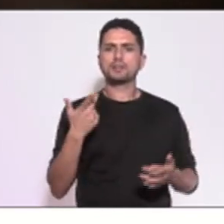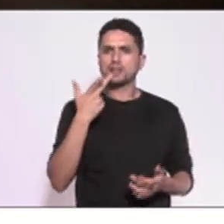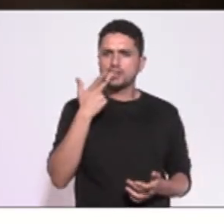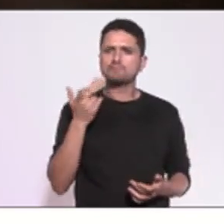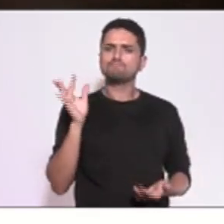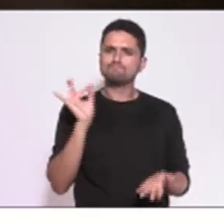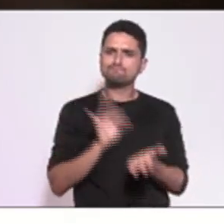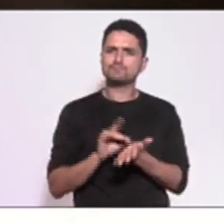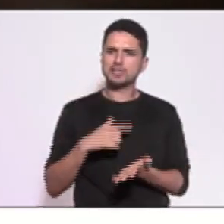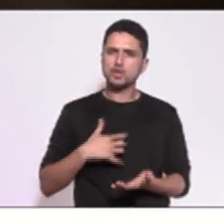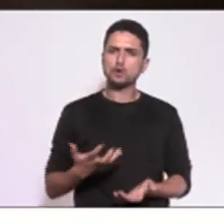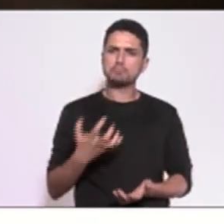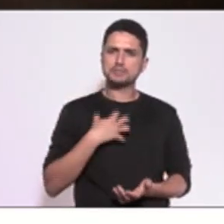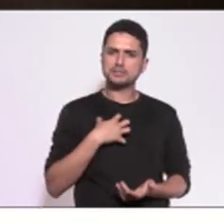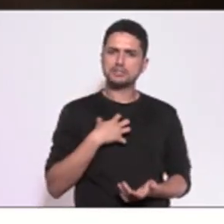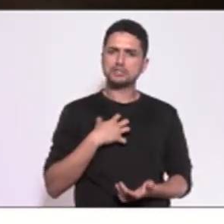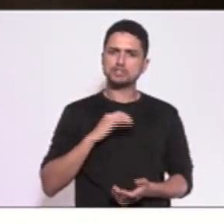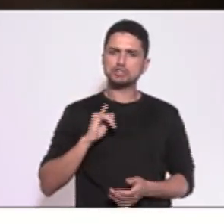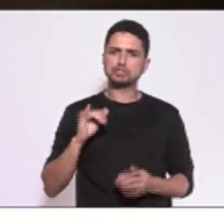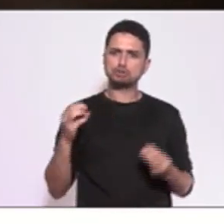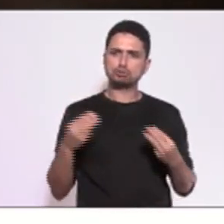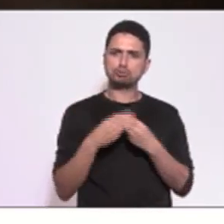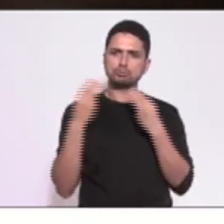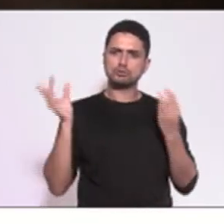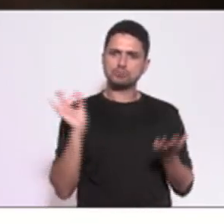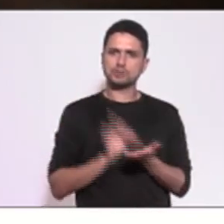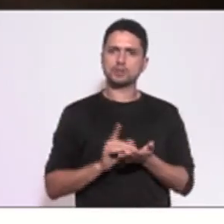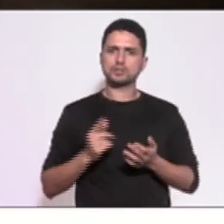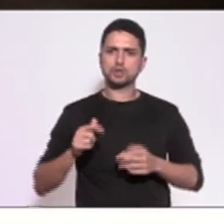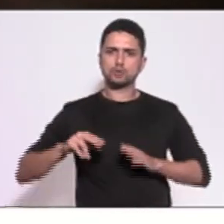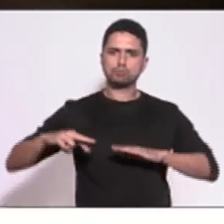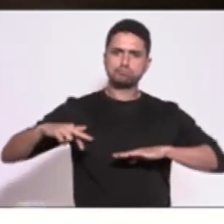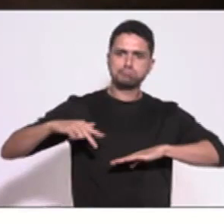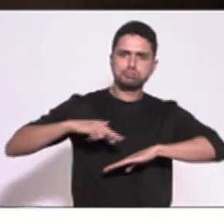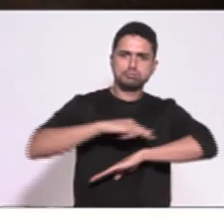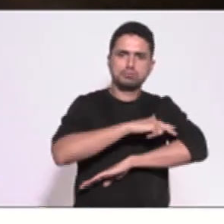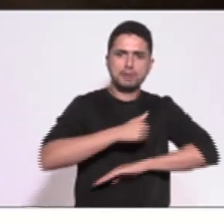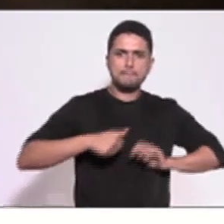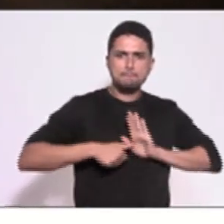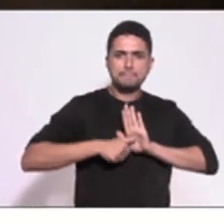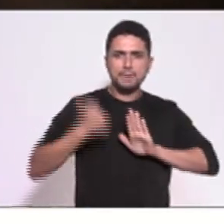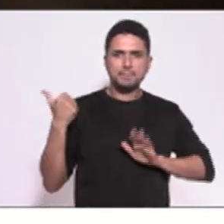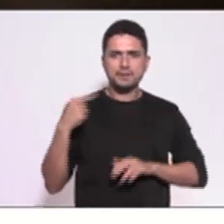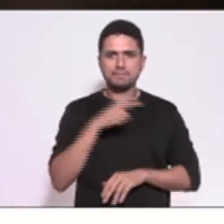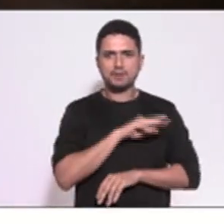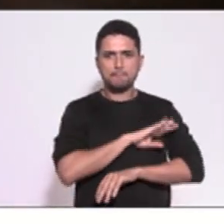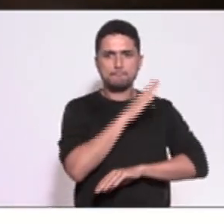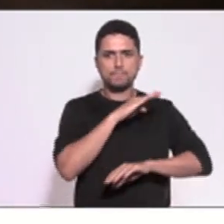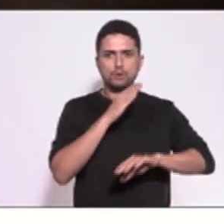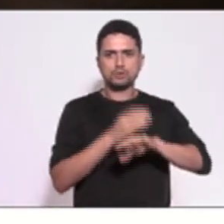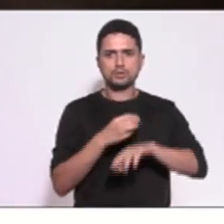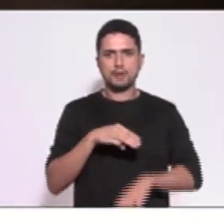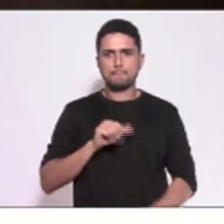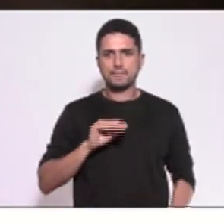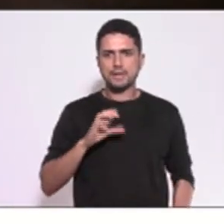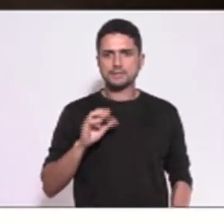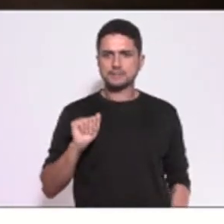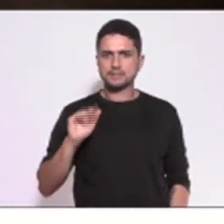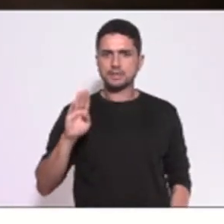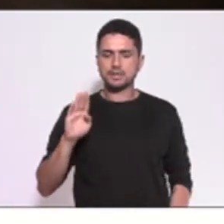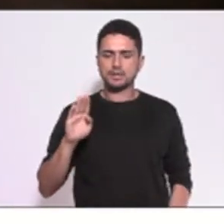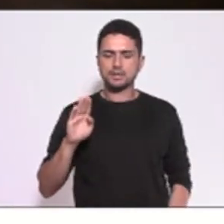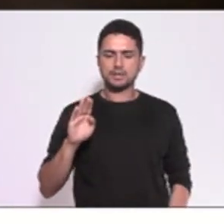mesmo quando eu subi pela primeira vez aqui o Monte de Massada. E completou: judeu brasileiro e brasileiro